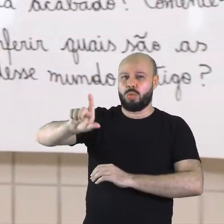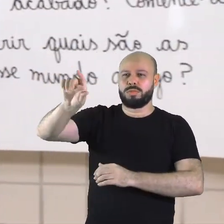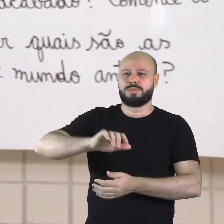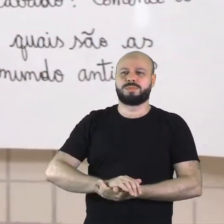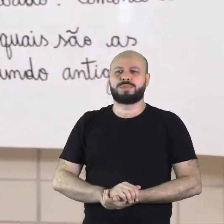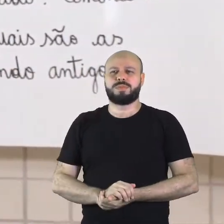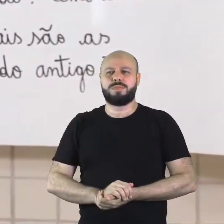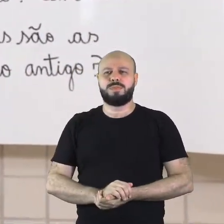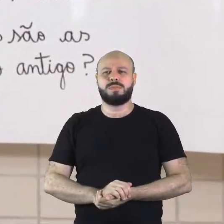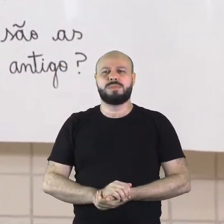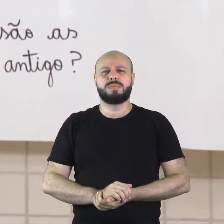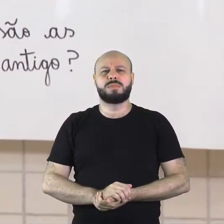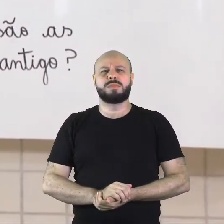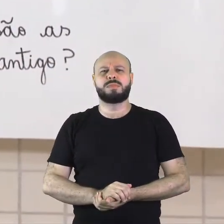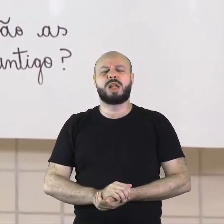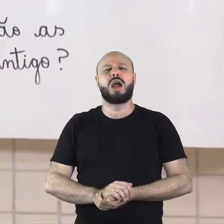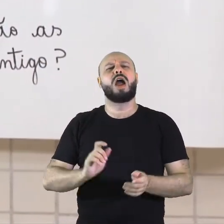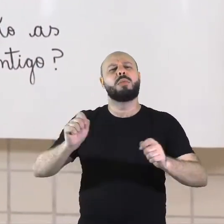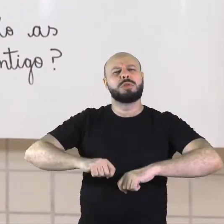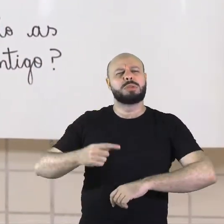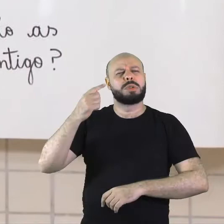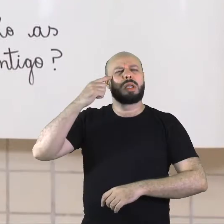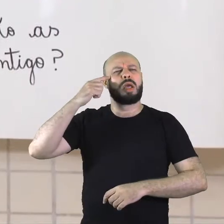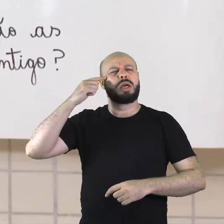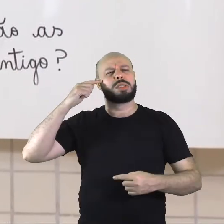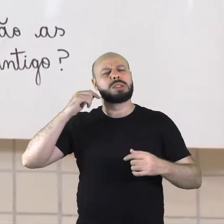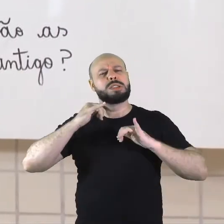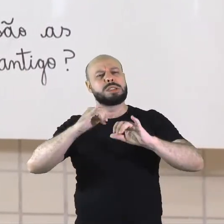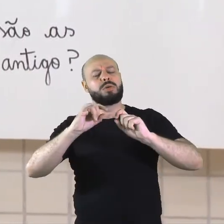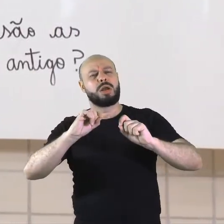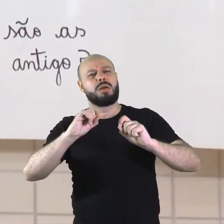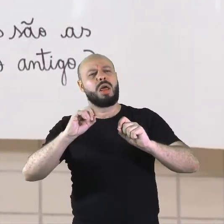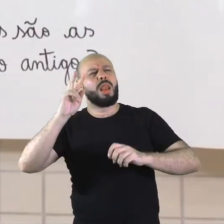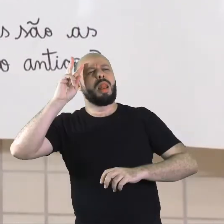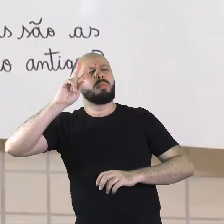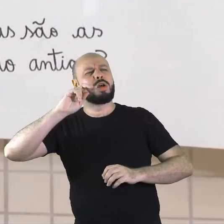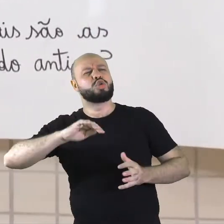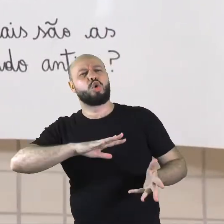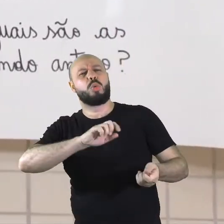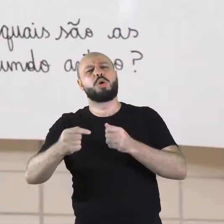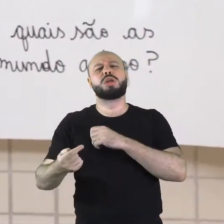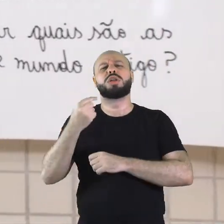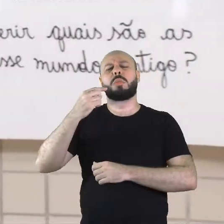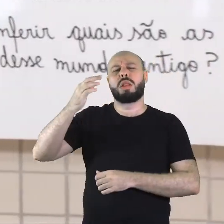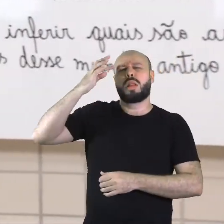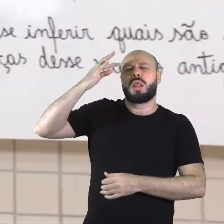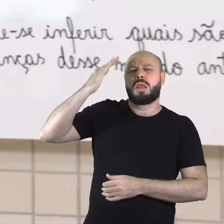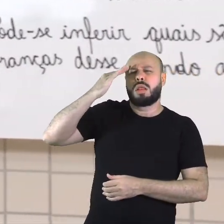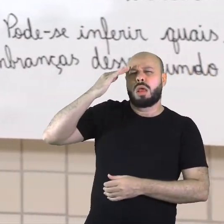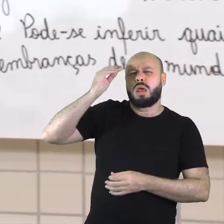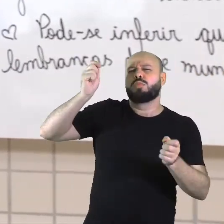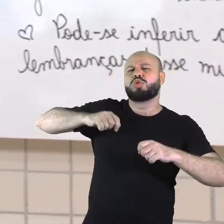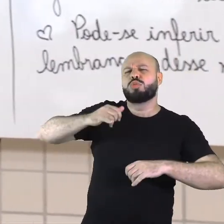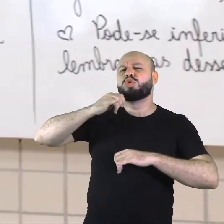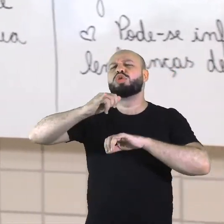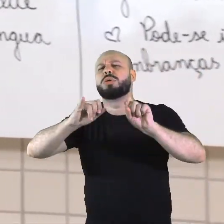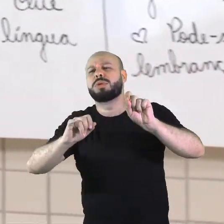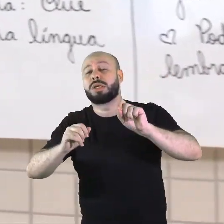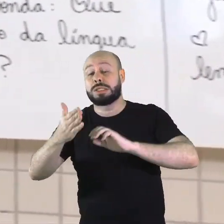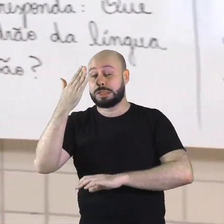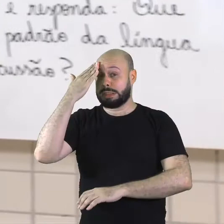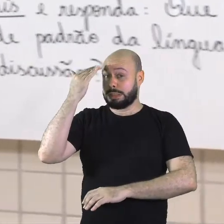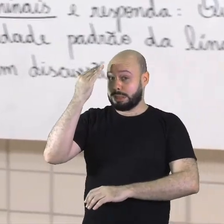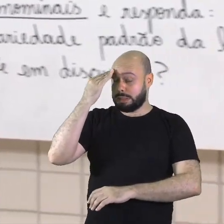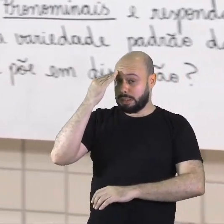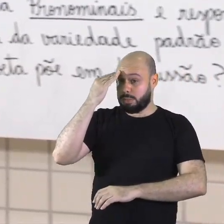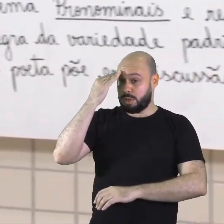inferir quais são as lembranças desse mundo antigo? E aí, sabendo que esse mundo antigo,